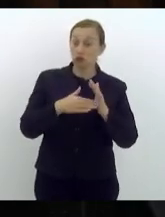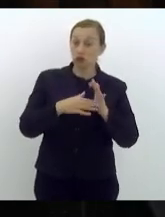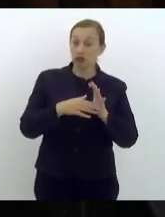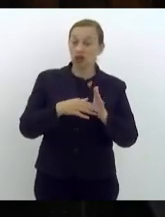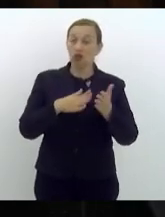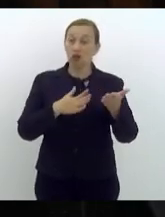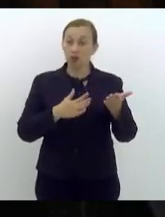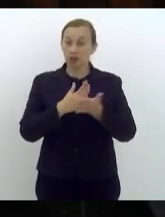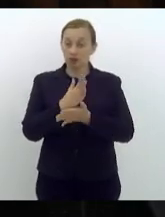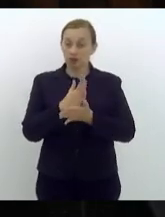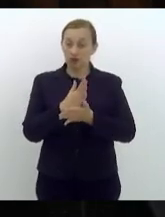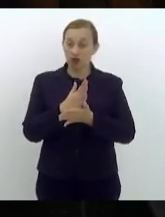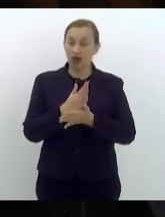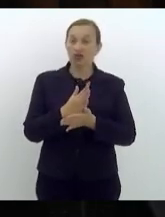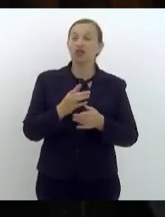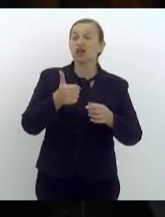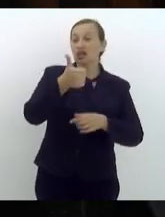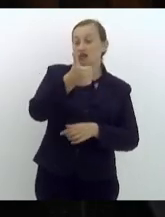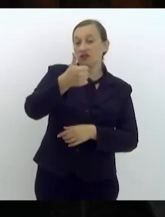10/19/19. E em